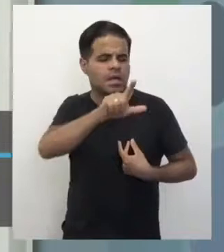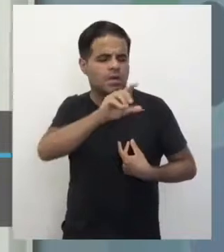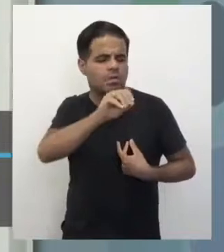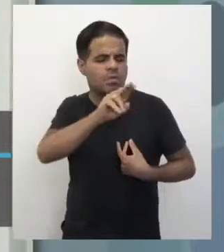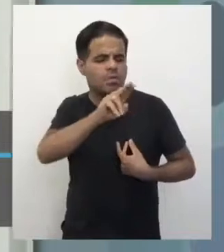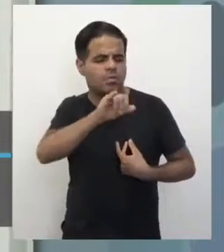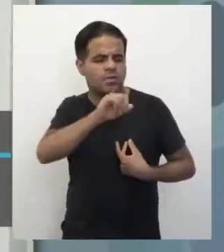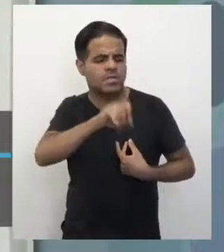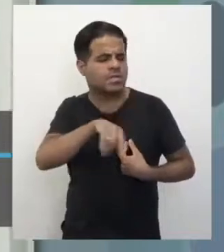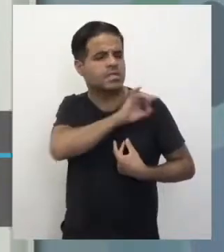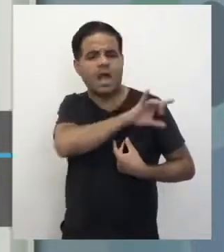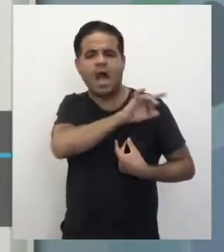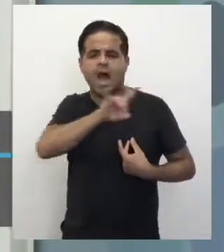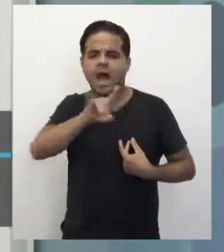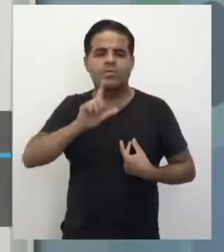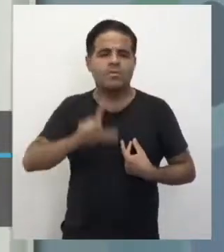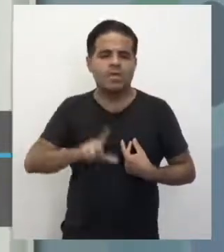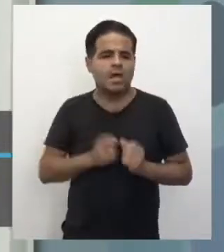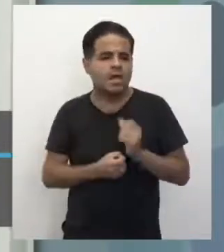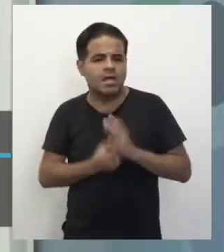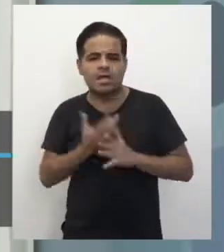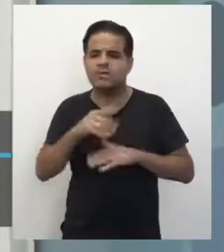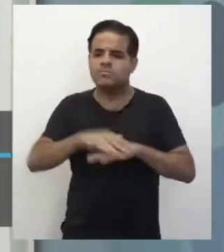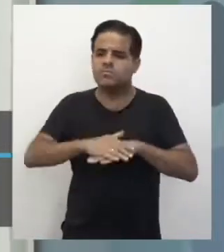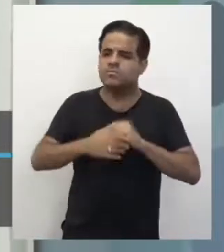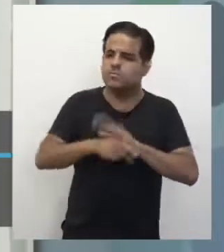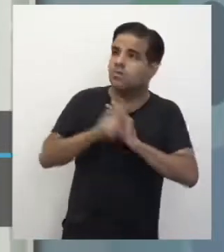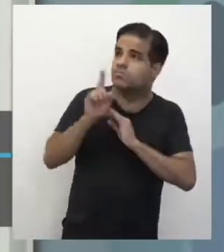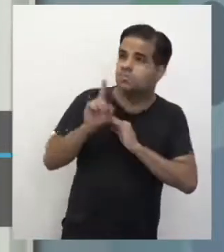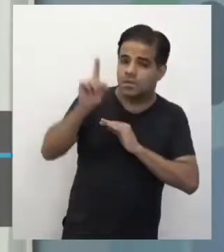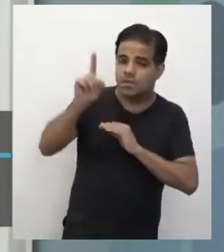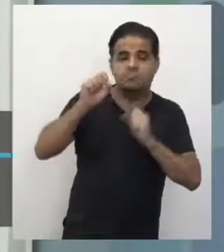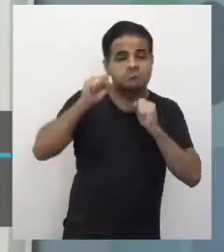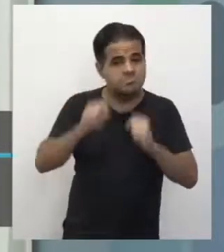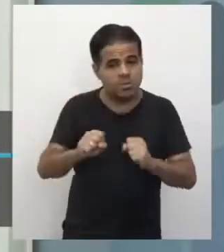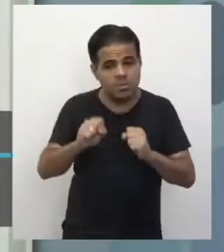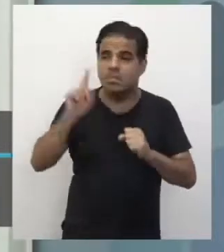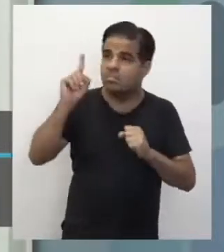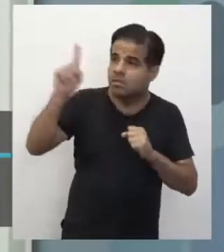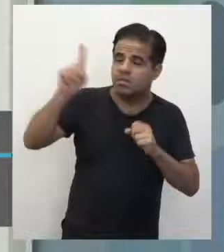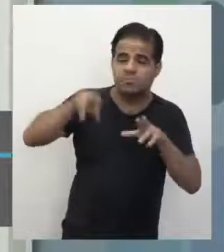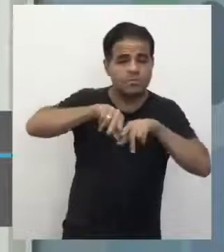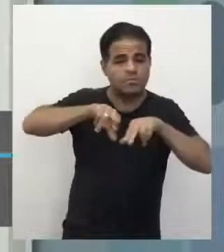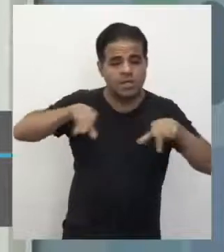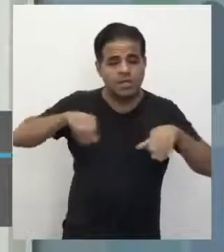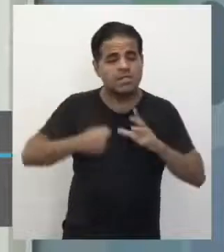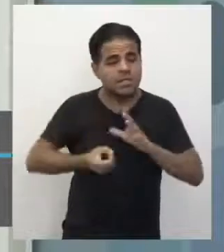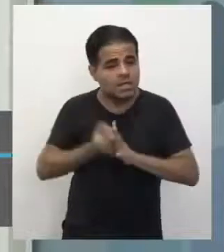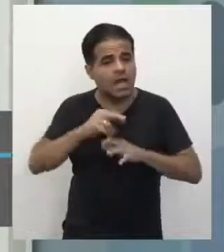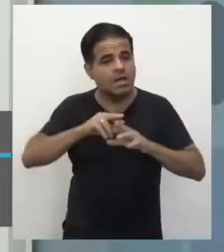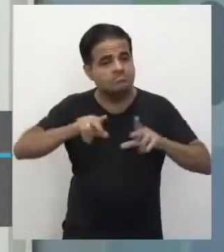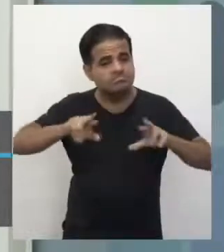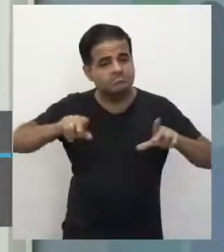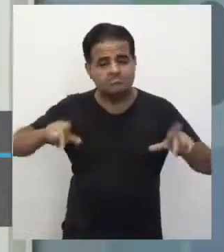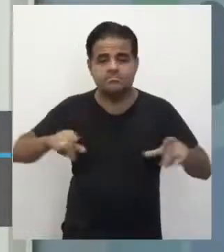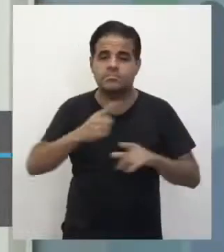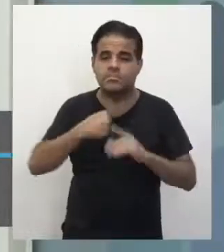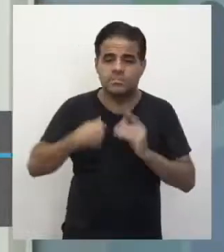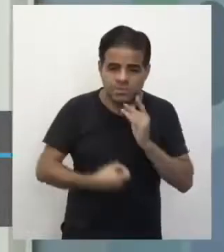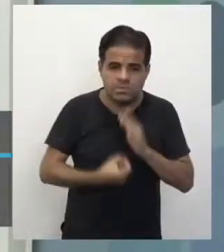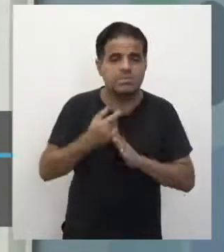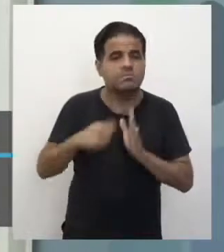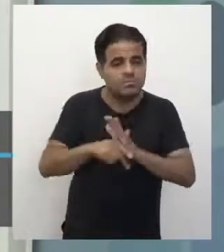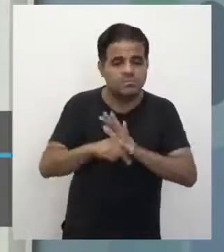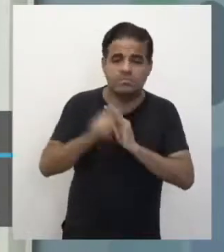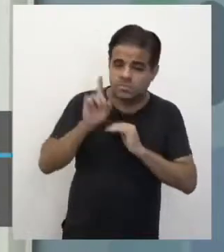é cada um de nós? Criações divinas. Podem ser divindades diferentes, que criaram de maneiras diferentes, mas somos criações